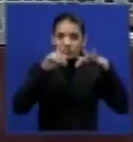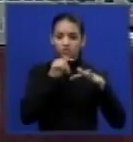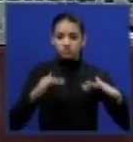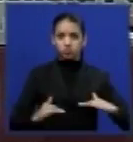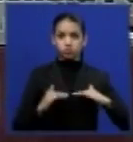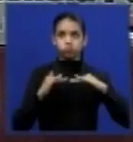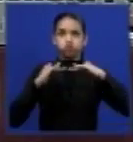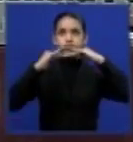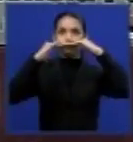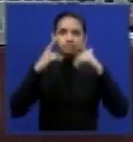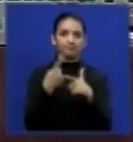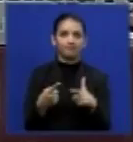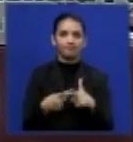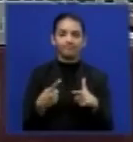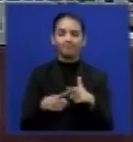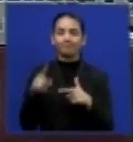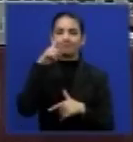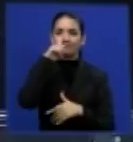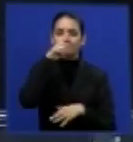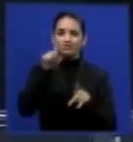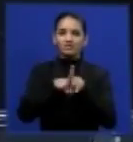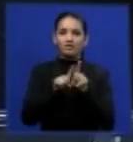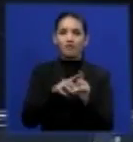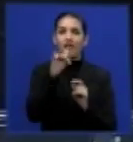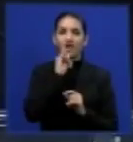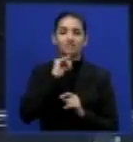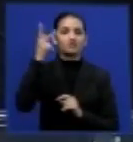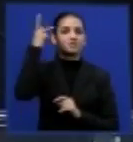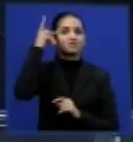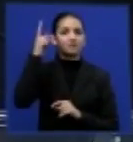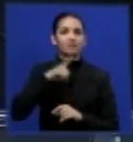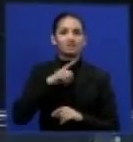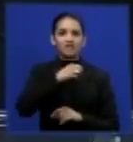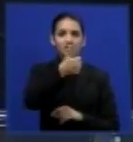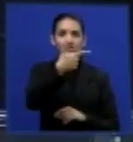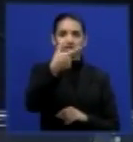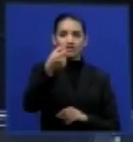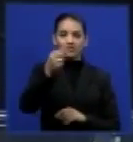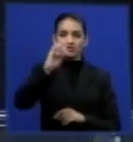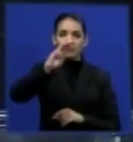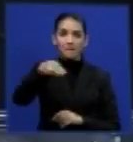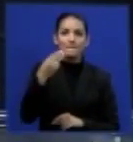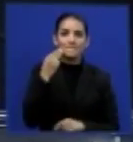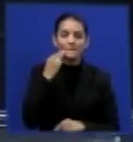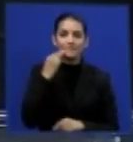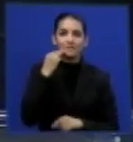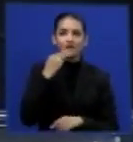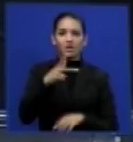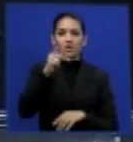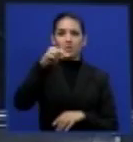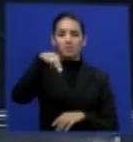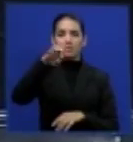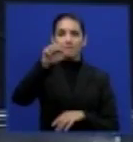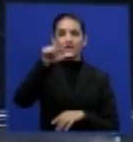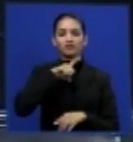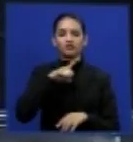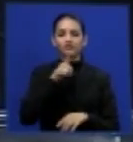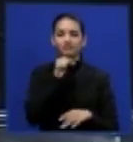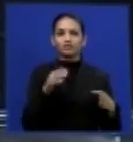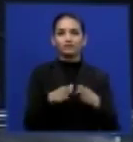apresentou no município de São Paulo cerca de 120.000 pneus foram retirados do leito do rio nos últimos anos é